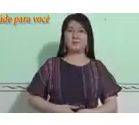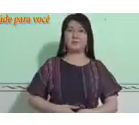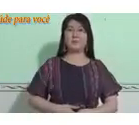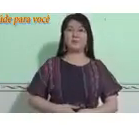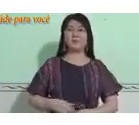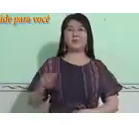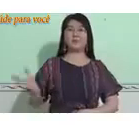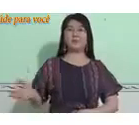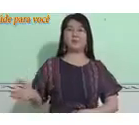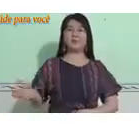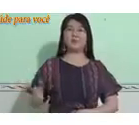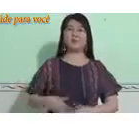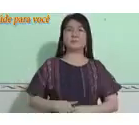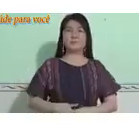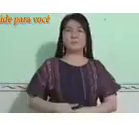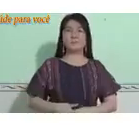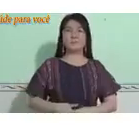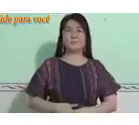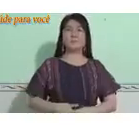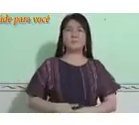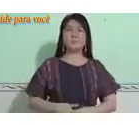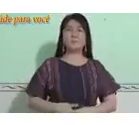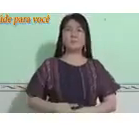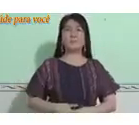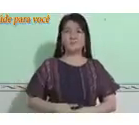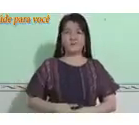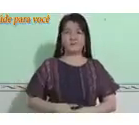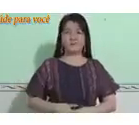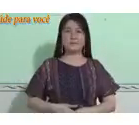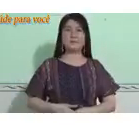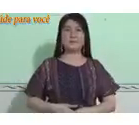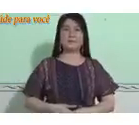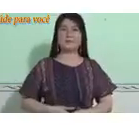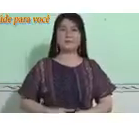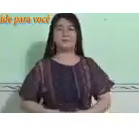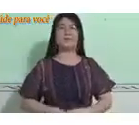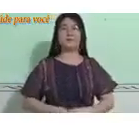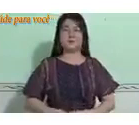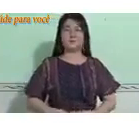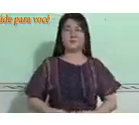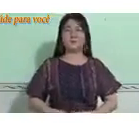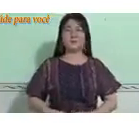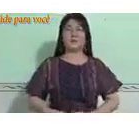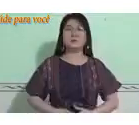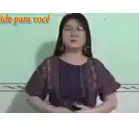PARASUFRUIROM acento agudo XM O dos seus efeitos, vírgula, acento agudo